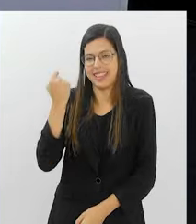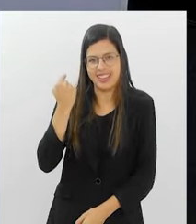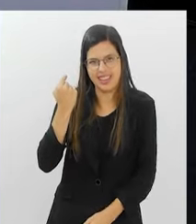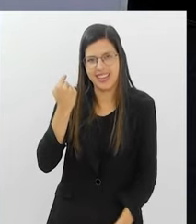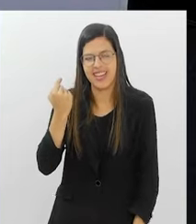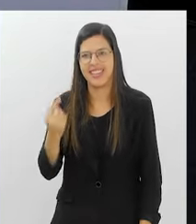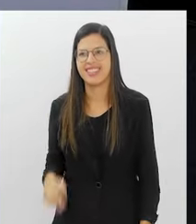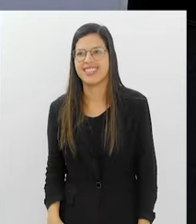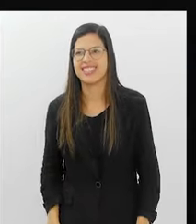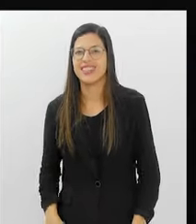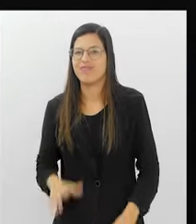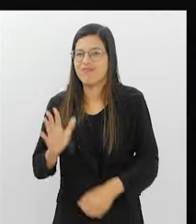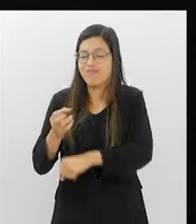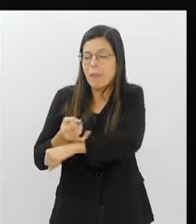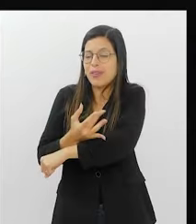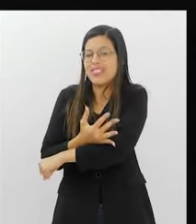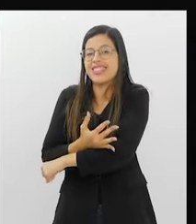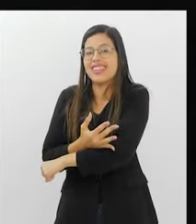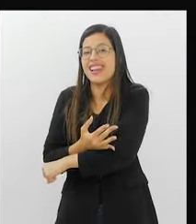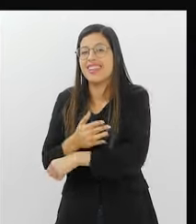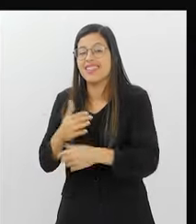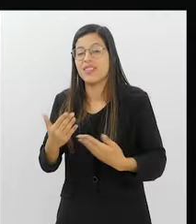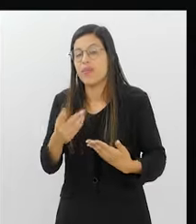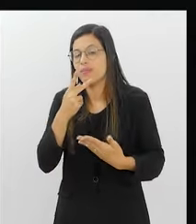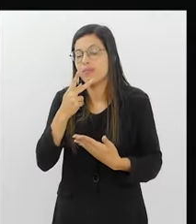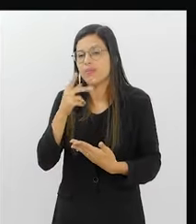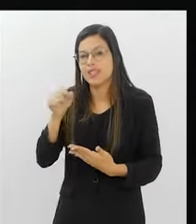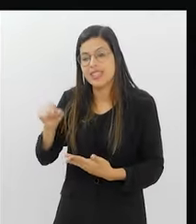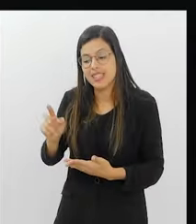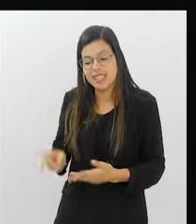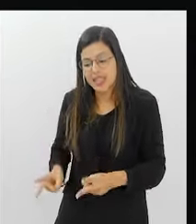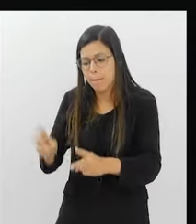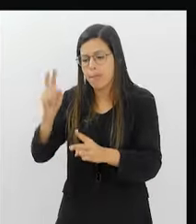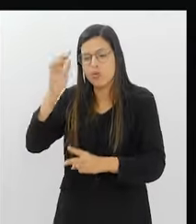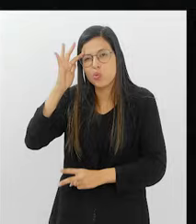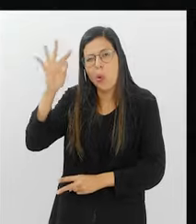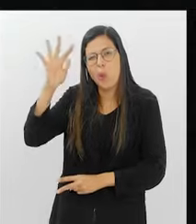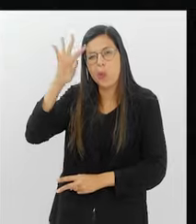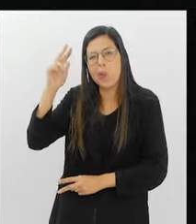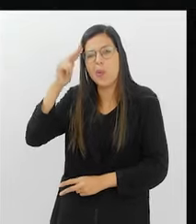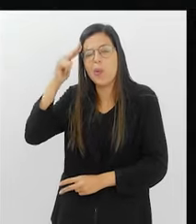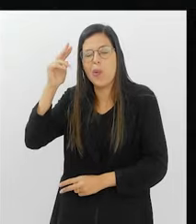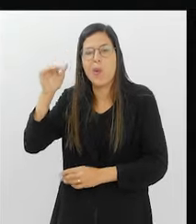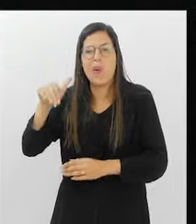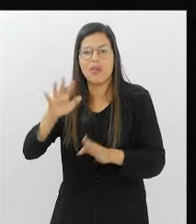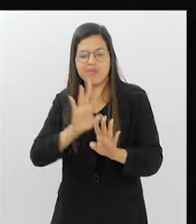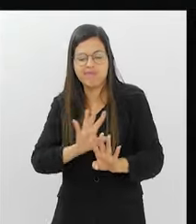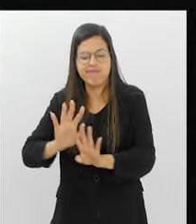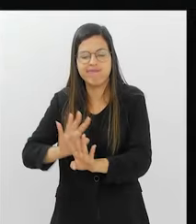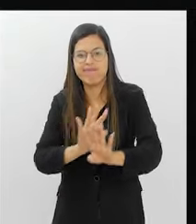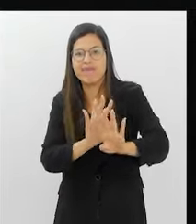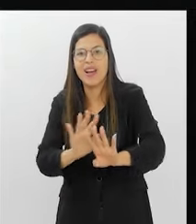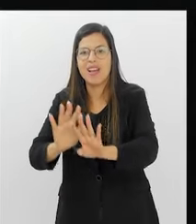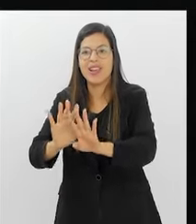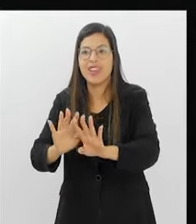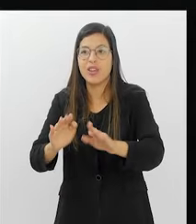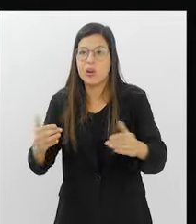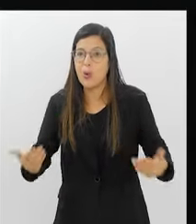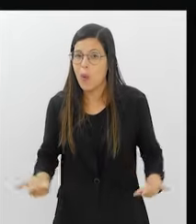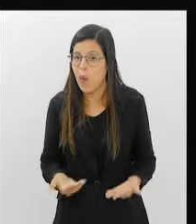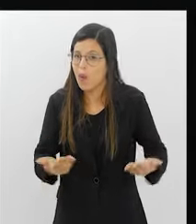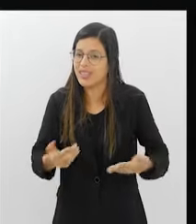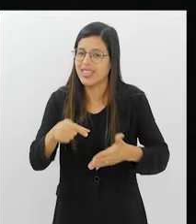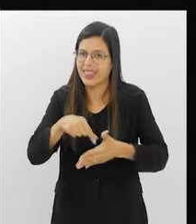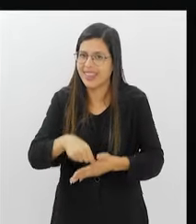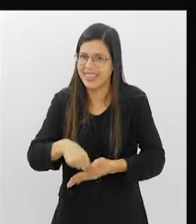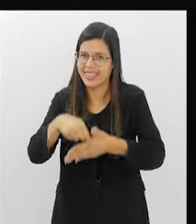seguinte o que você sempre sonhou que você sempre almejou estar numa comissão de frente com bailarine e hoje estar à